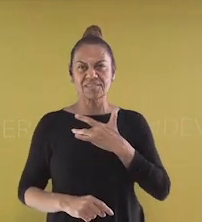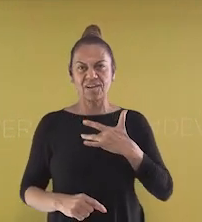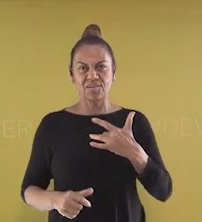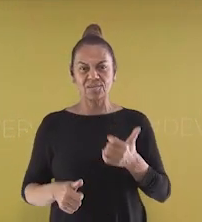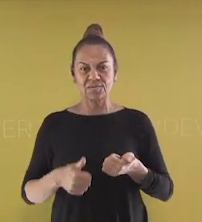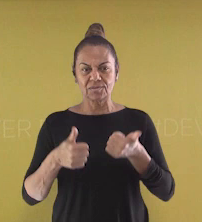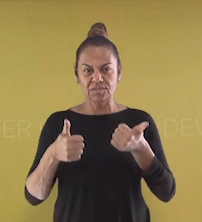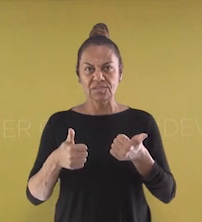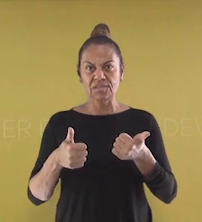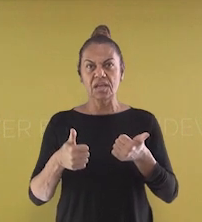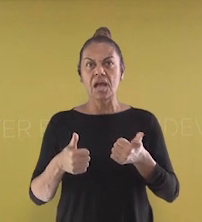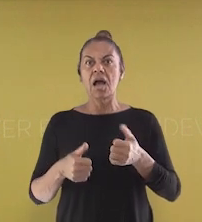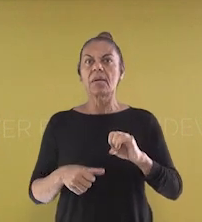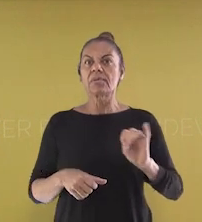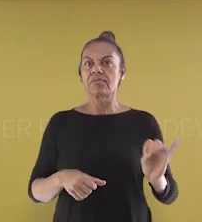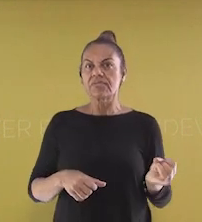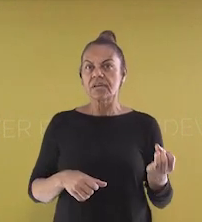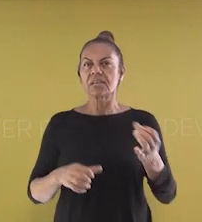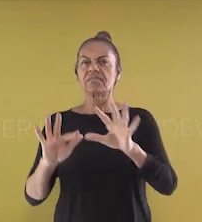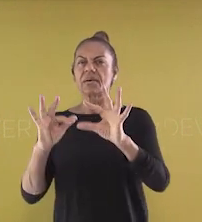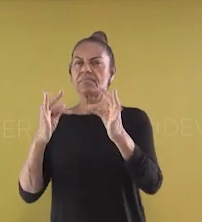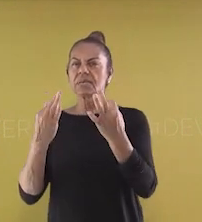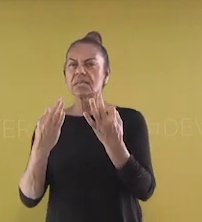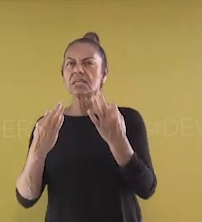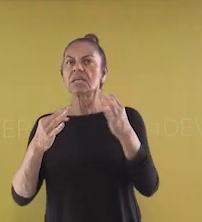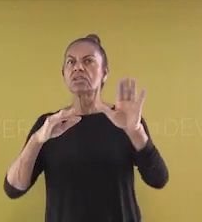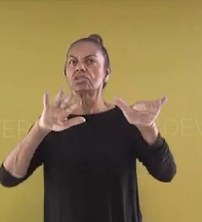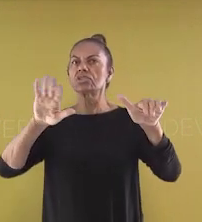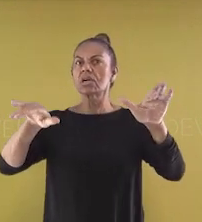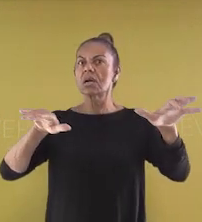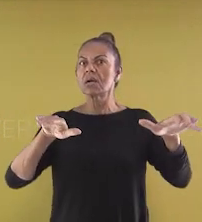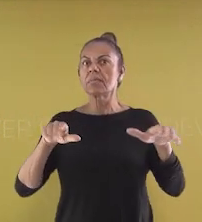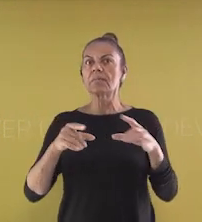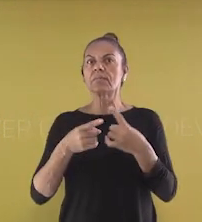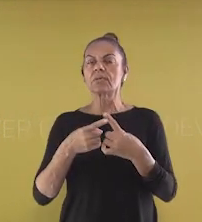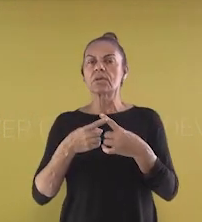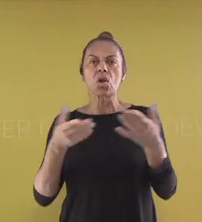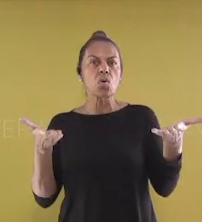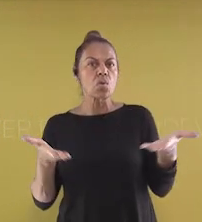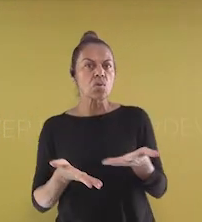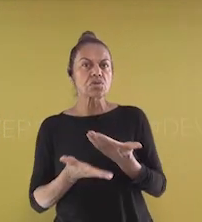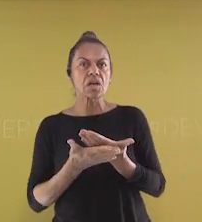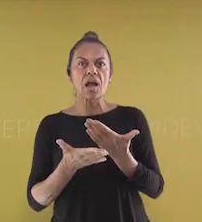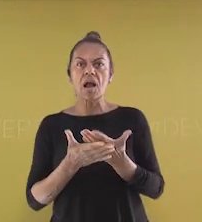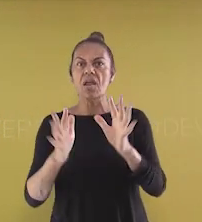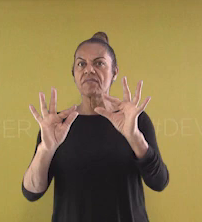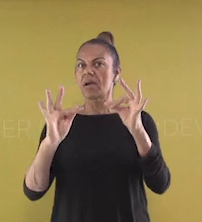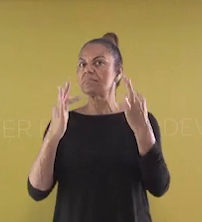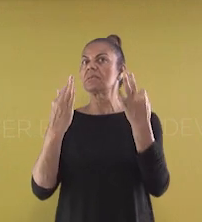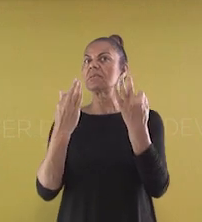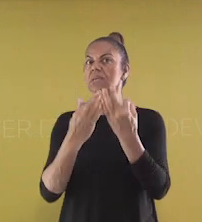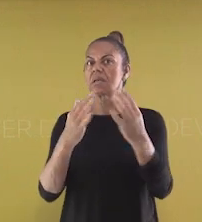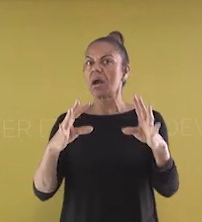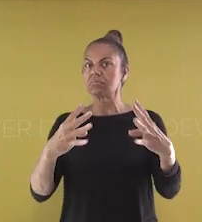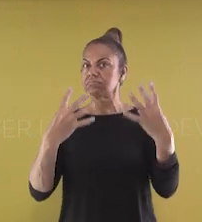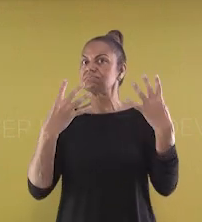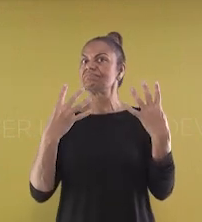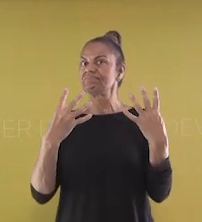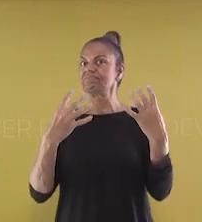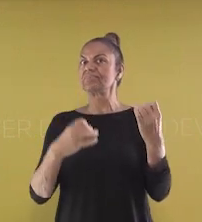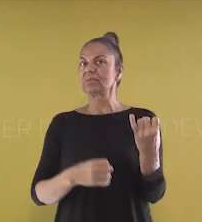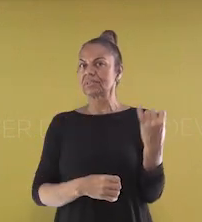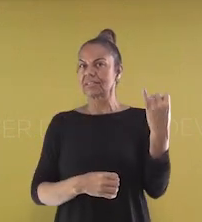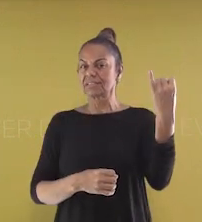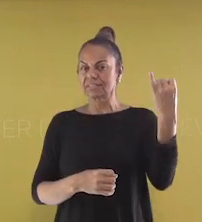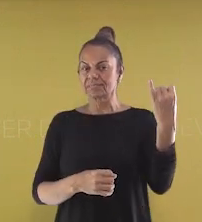mais e buscar ser uma pessoa saudável. Aproveite e chame quem estiver aí na sua casa, pois a aula de hoje é